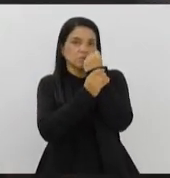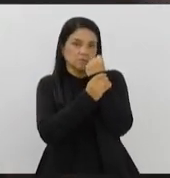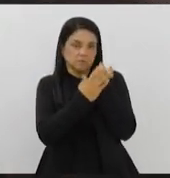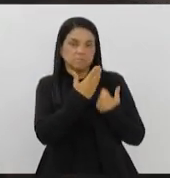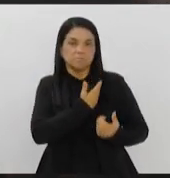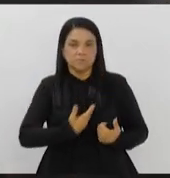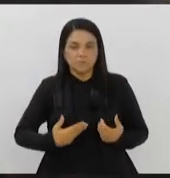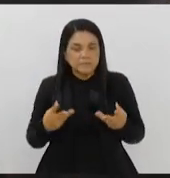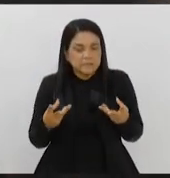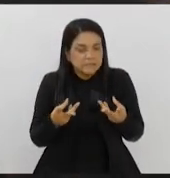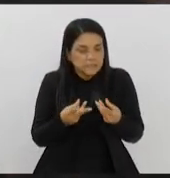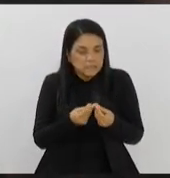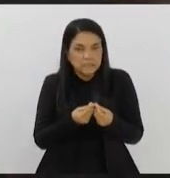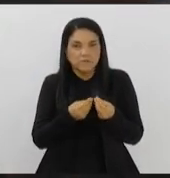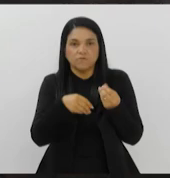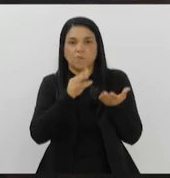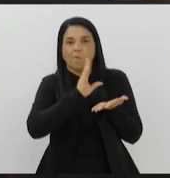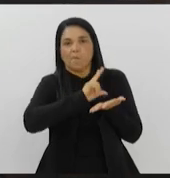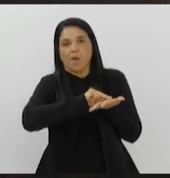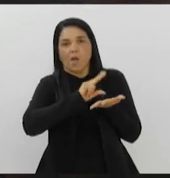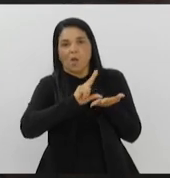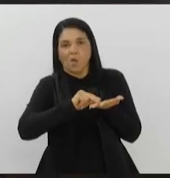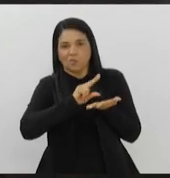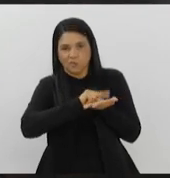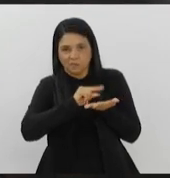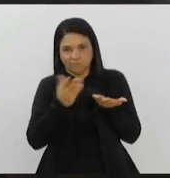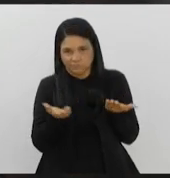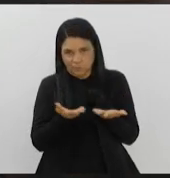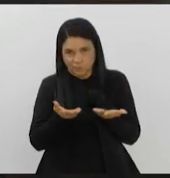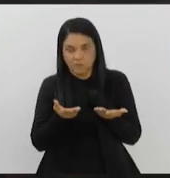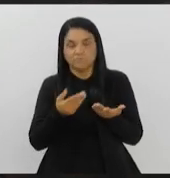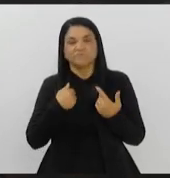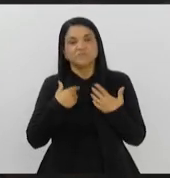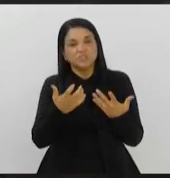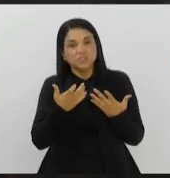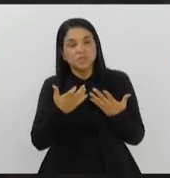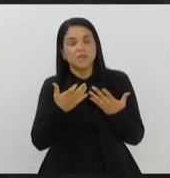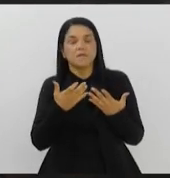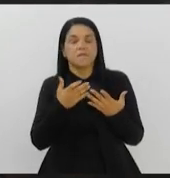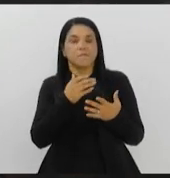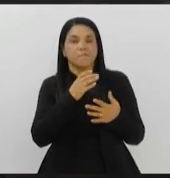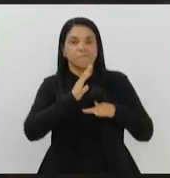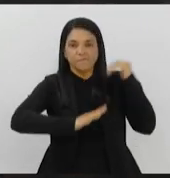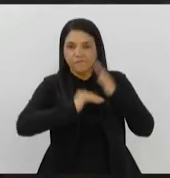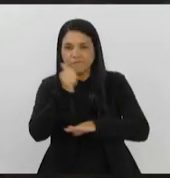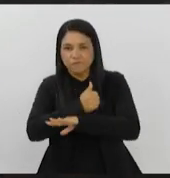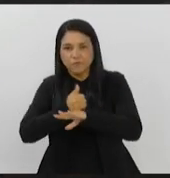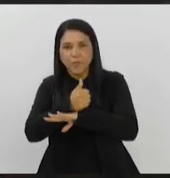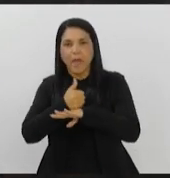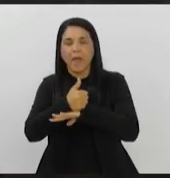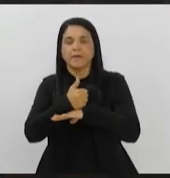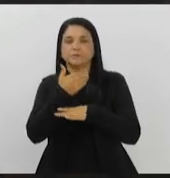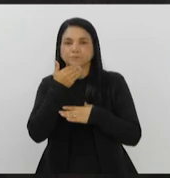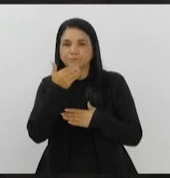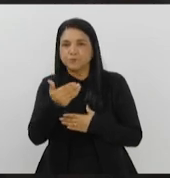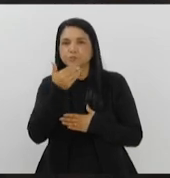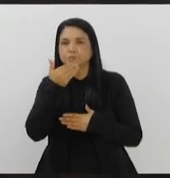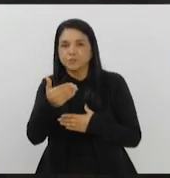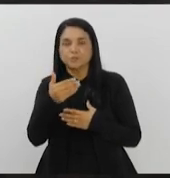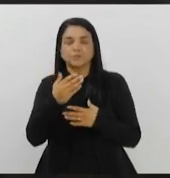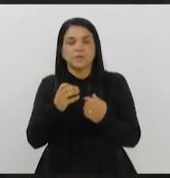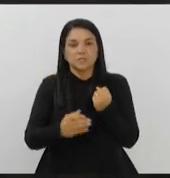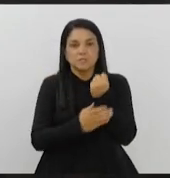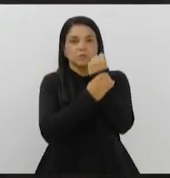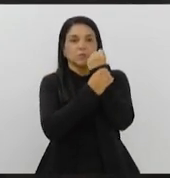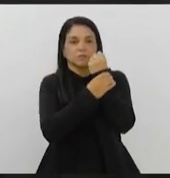mais sensível do Estado hoje no momento e efetivo é o que a gente mais clama para poder conseguir levar segurança aos